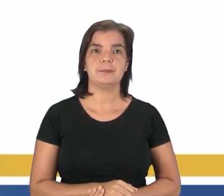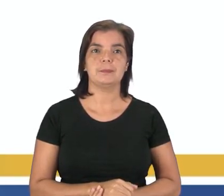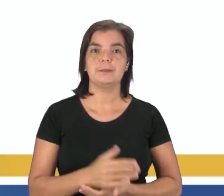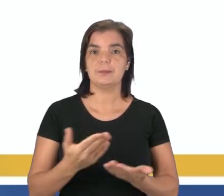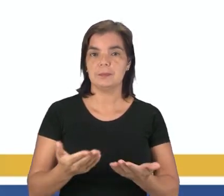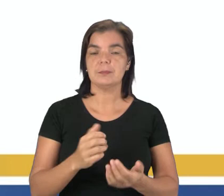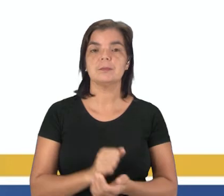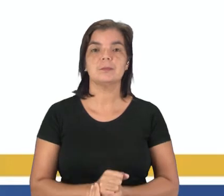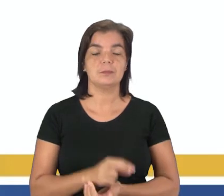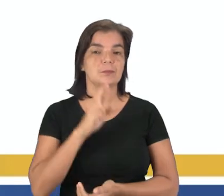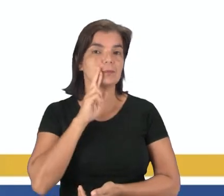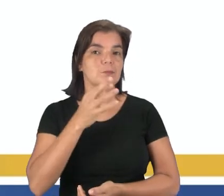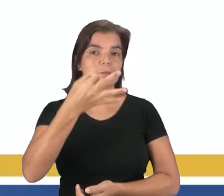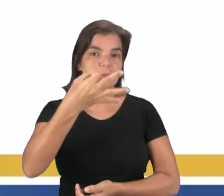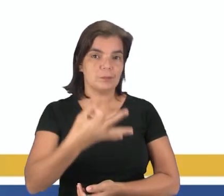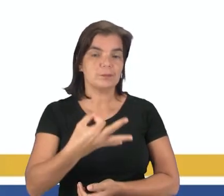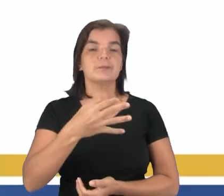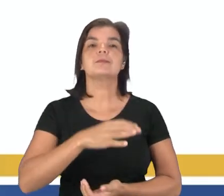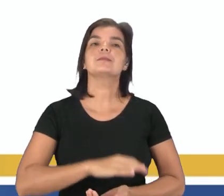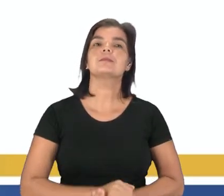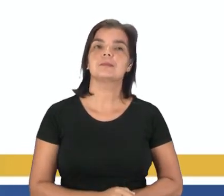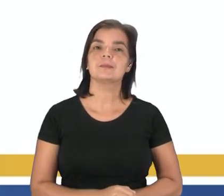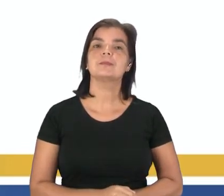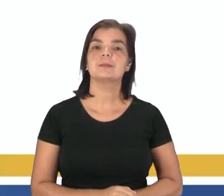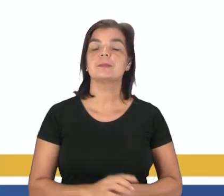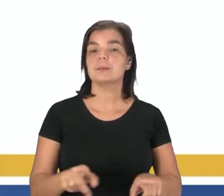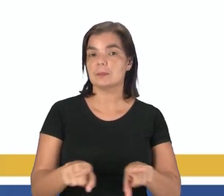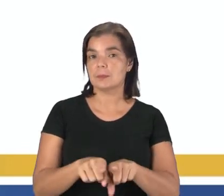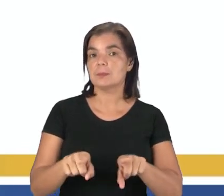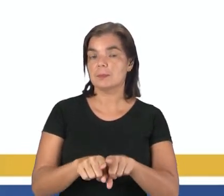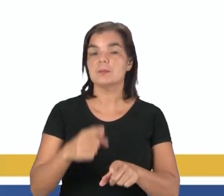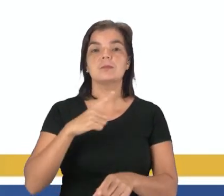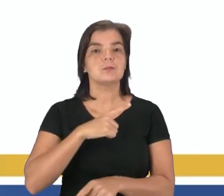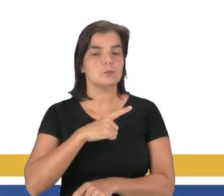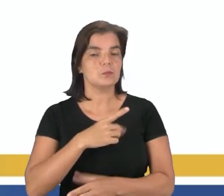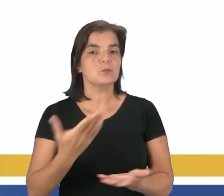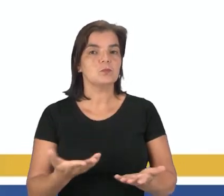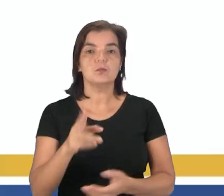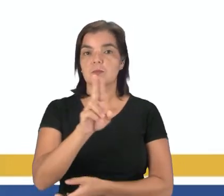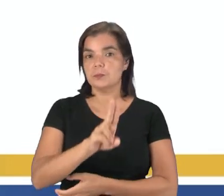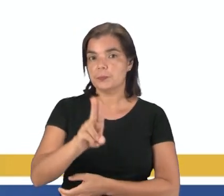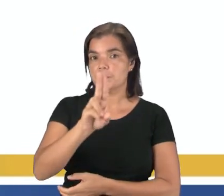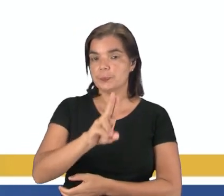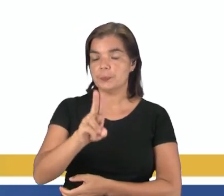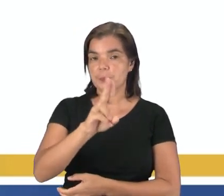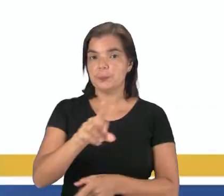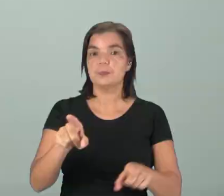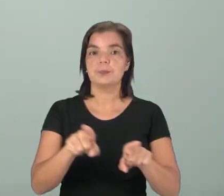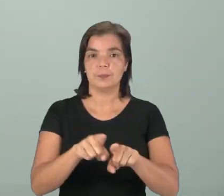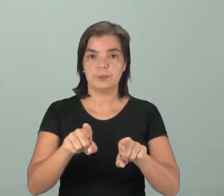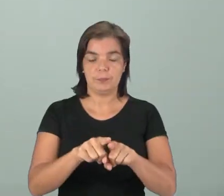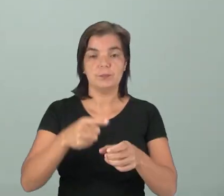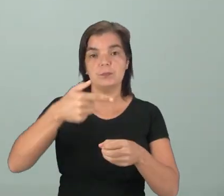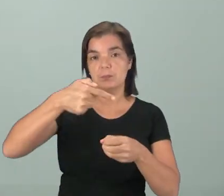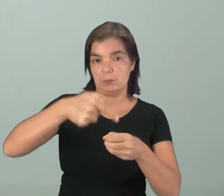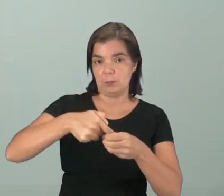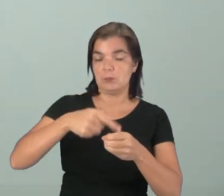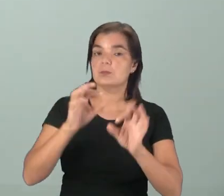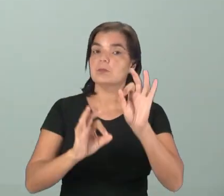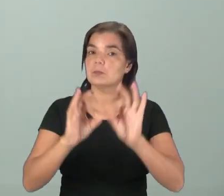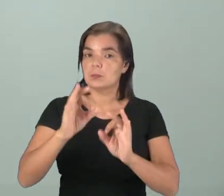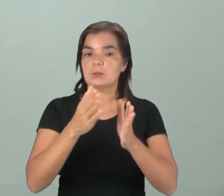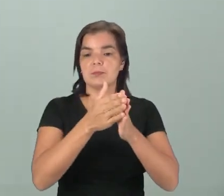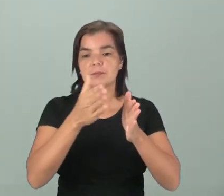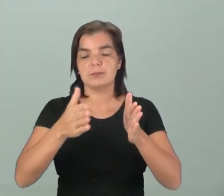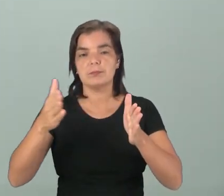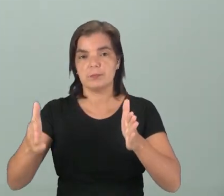Nesse caso, essa afirmativa está correta, né? Para que se tenha aí o uso, para que se tenha esse combustível fabricado, né, ele vai